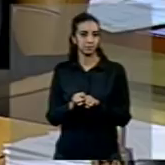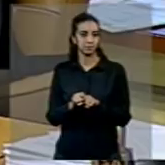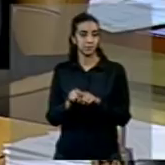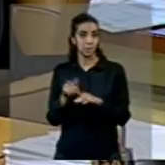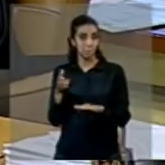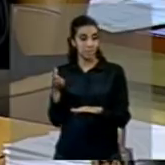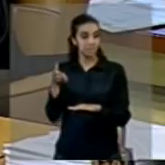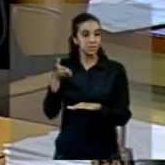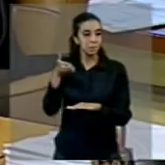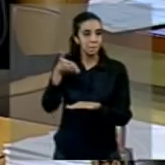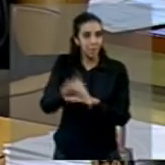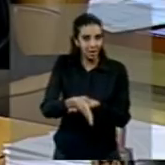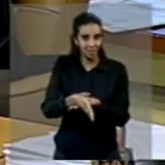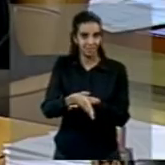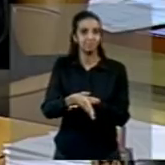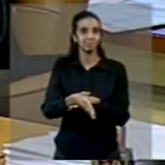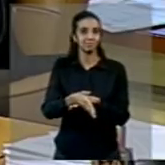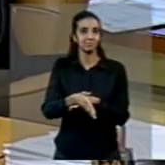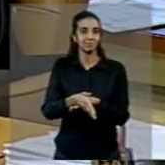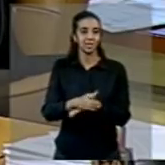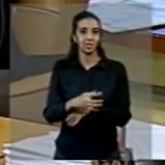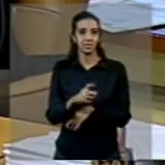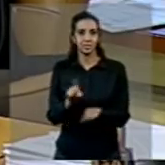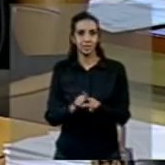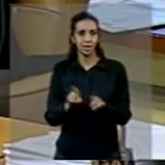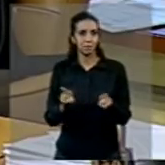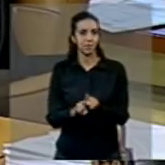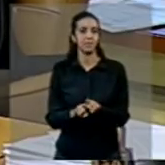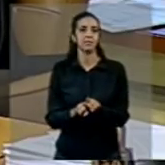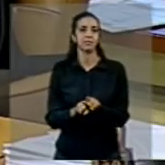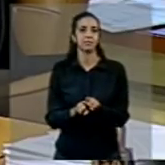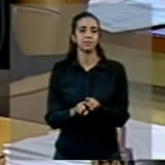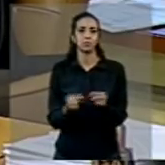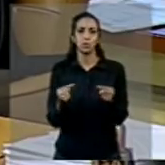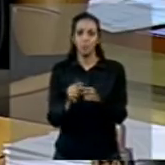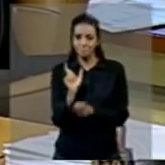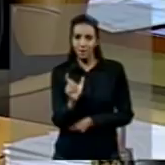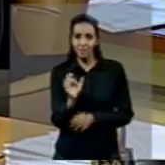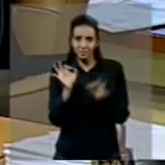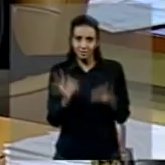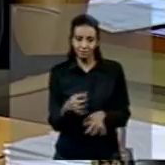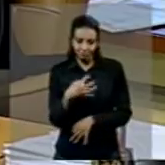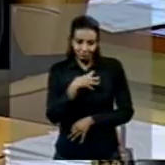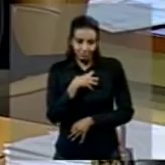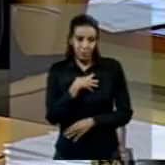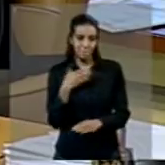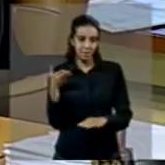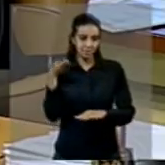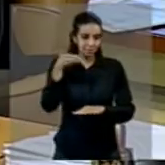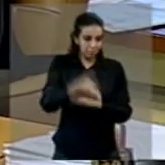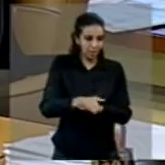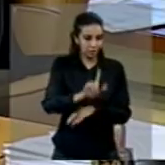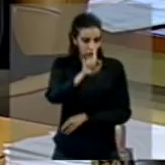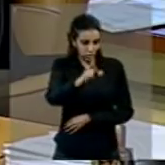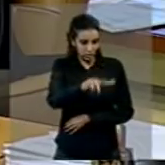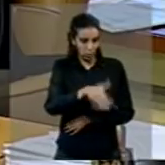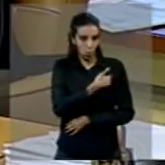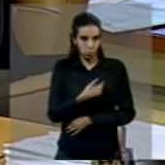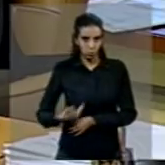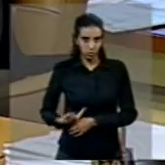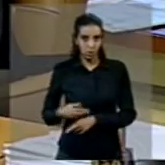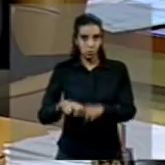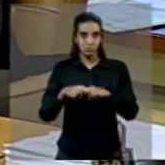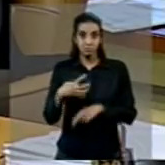seu sentido etimológico originário, e participar da gestão da coisa pública nos torna